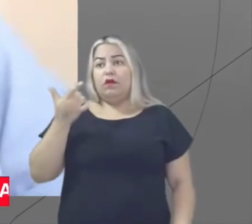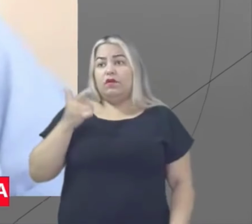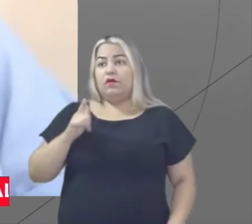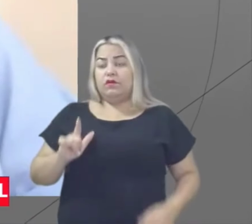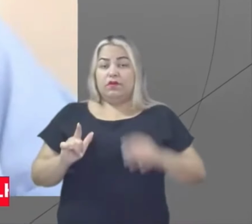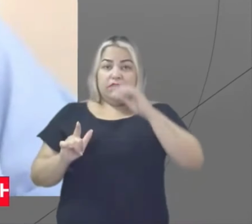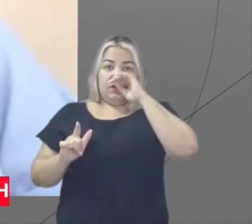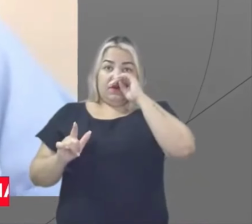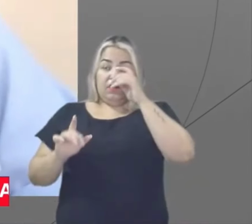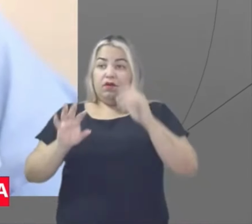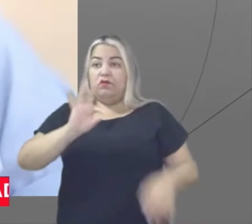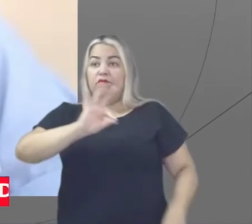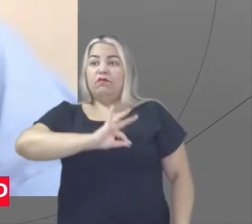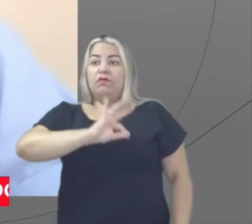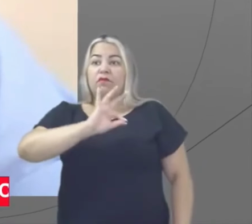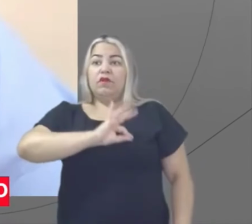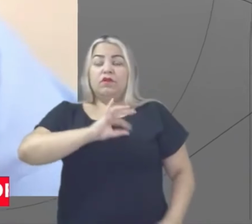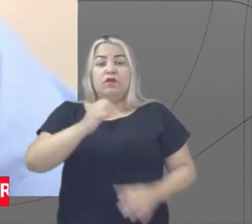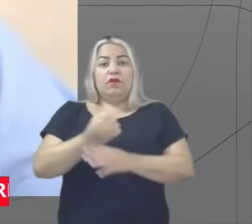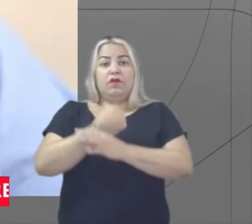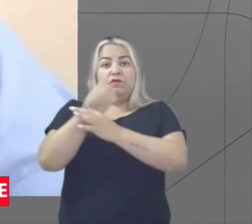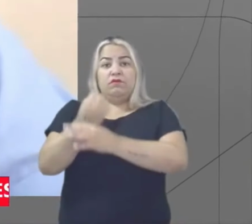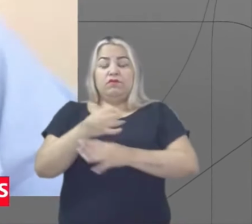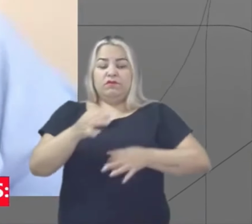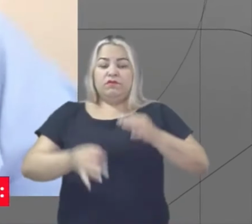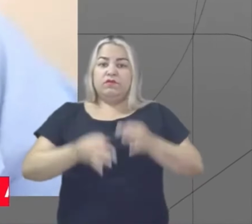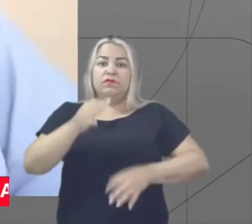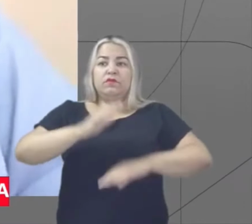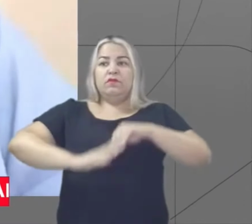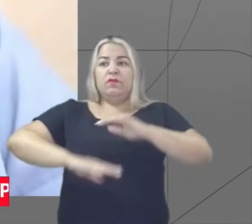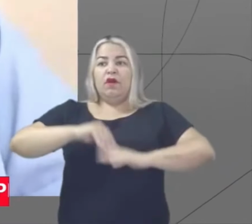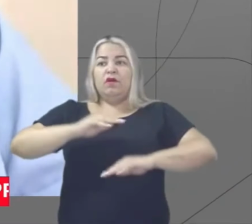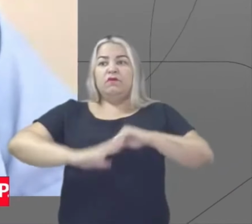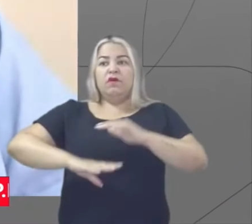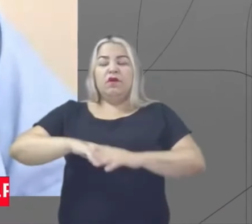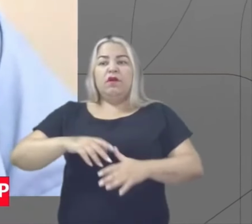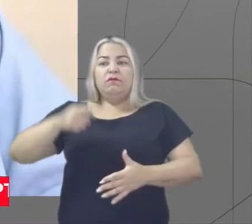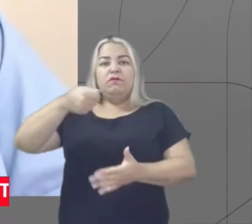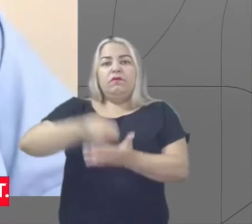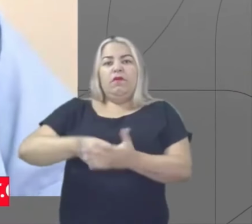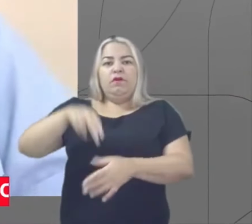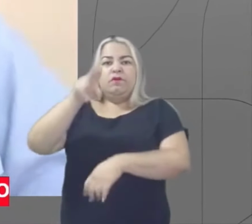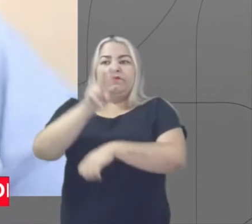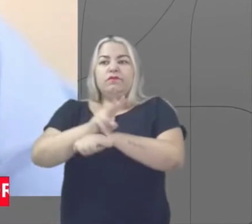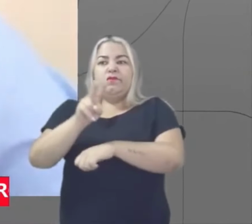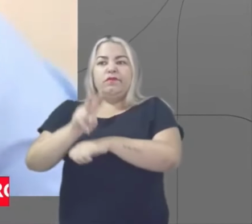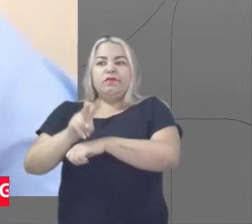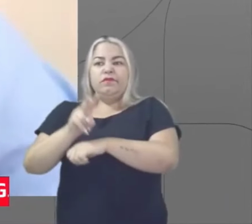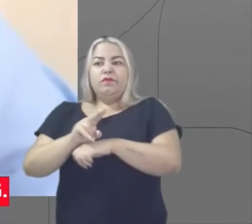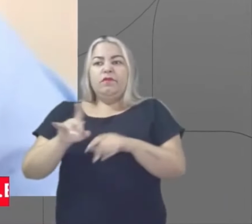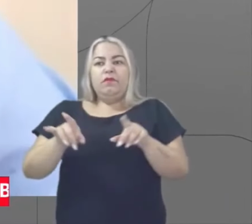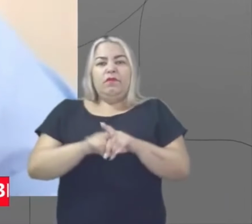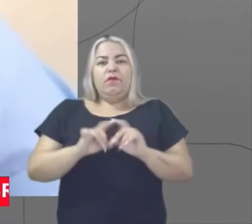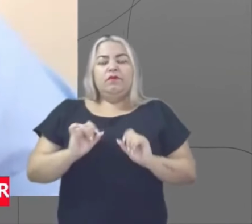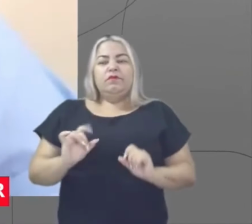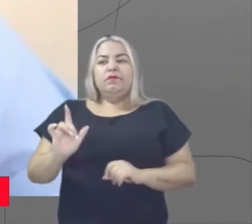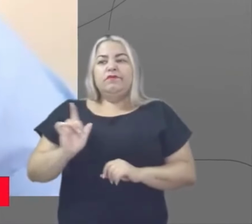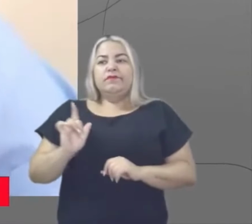o policial segurança jurídica para atuar, além de garantir também proteção, né? Além da